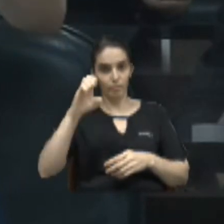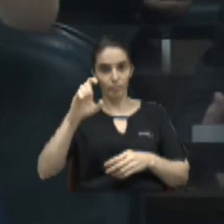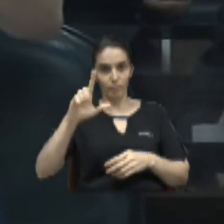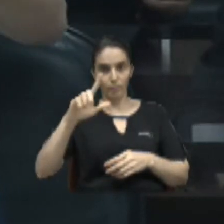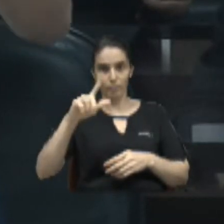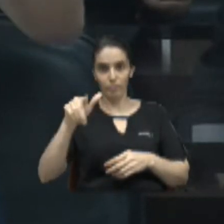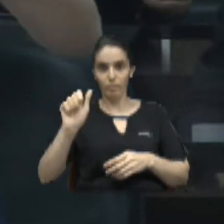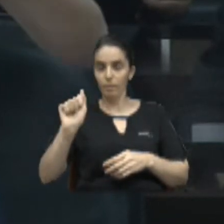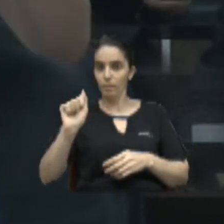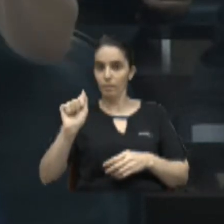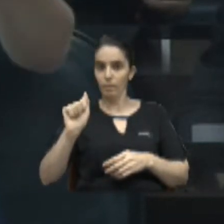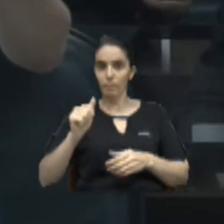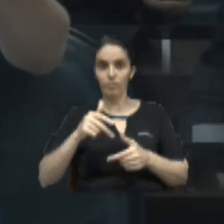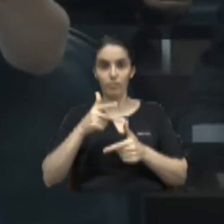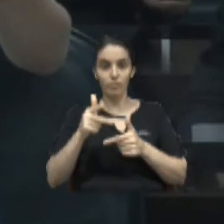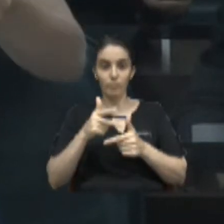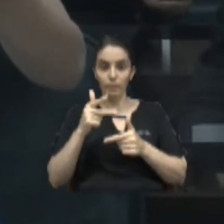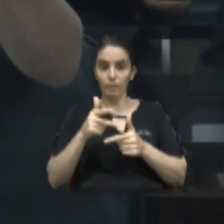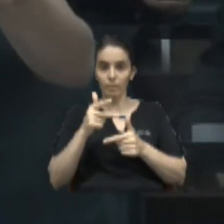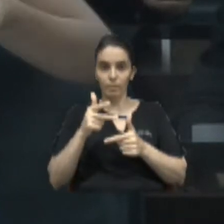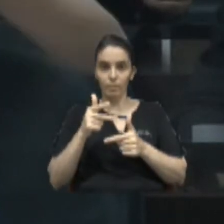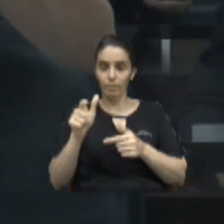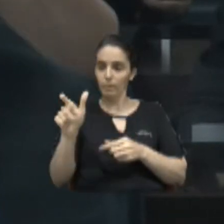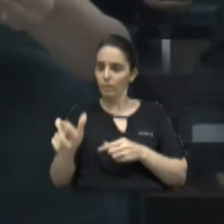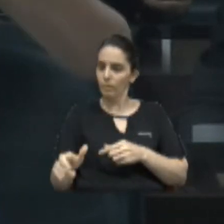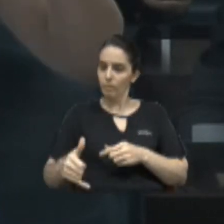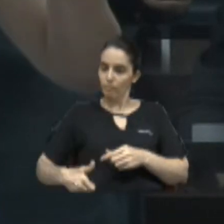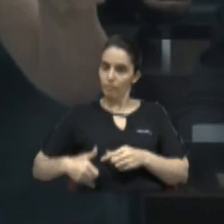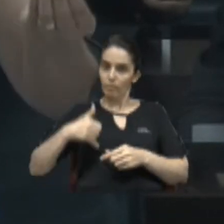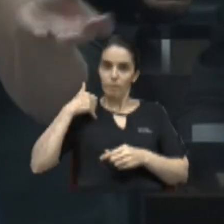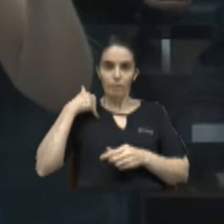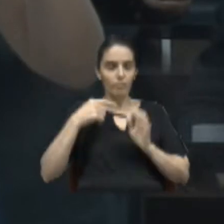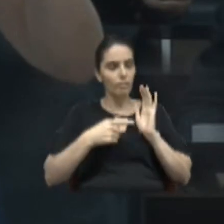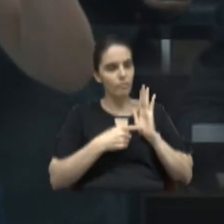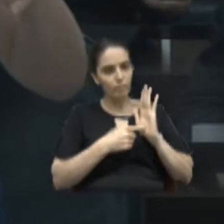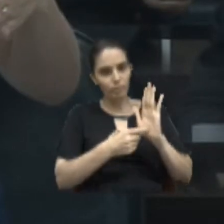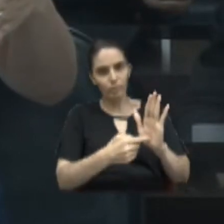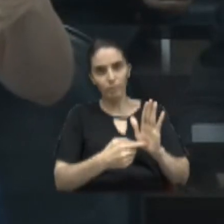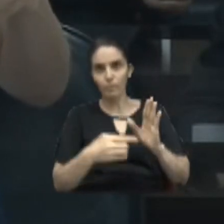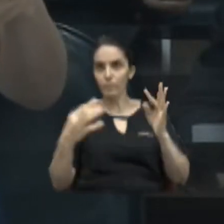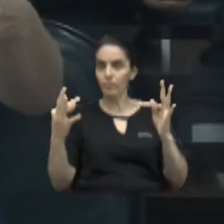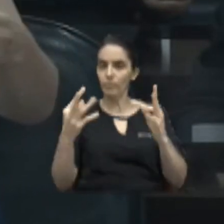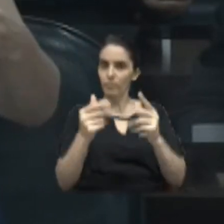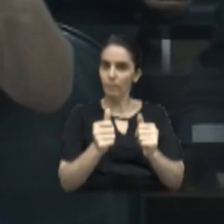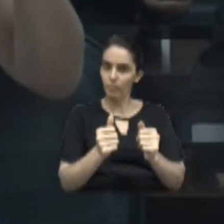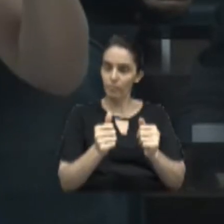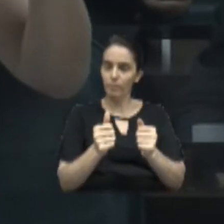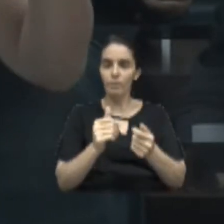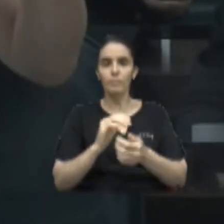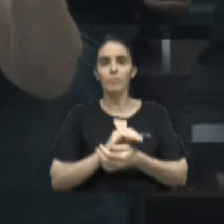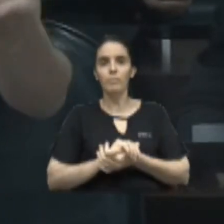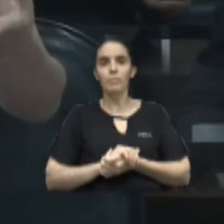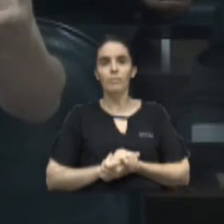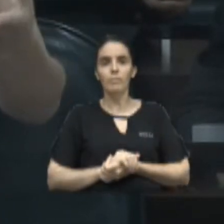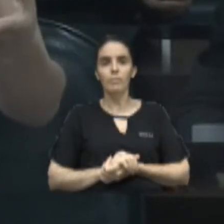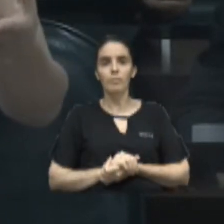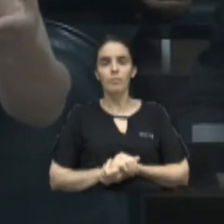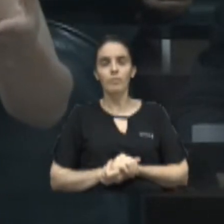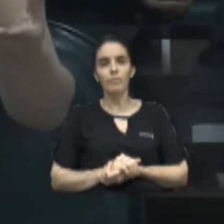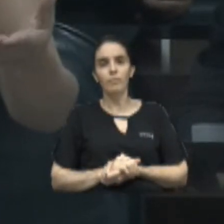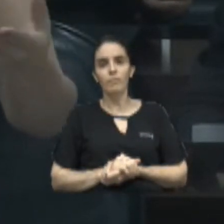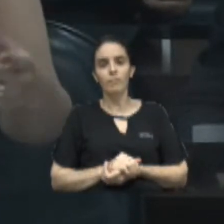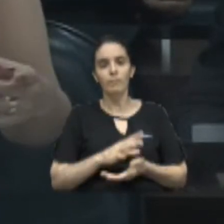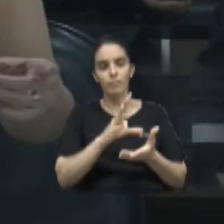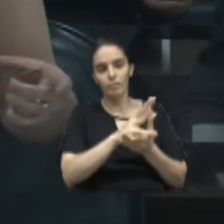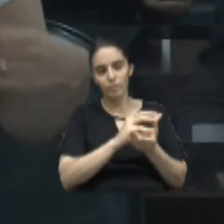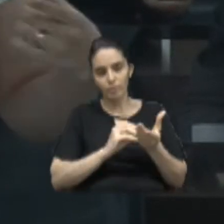ter visto esse vídeo, porque ele tinha tanto orgulho que ele levava de gabinete em gabinete, colocava para assistir, fazia a reprodução